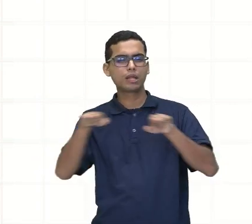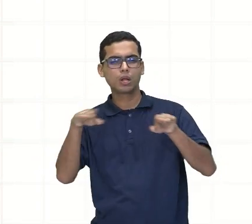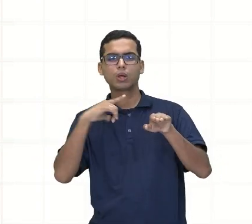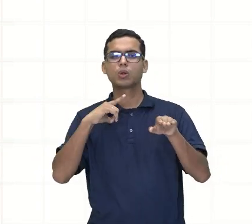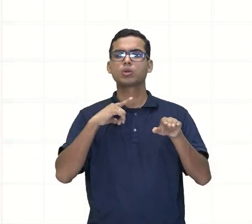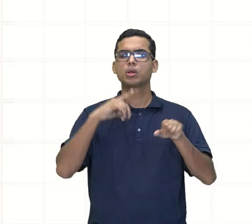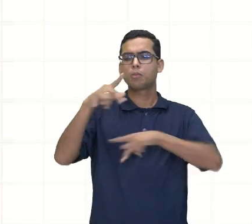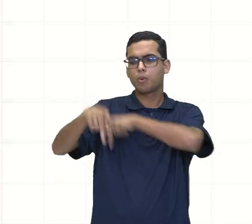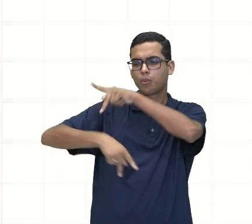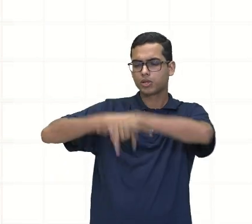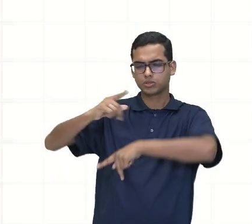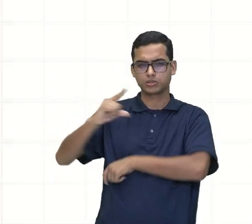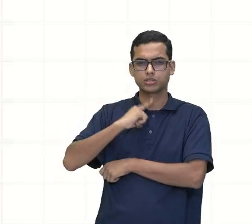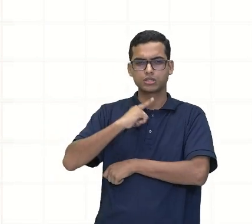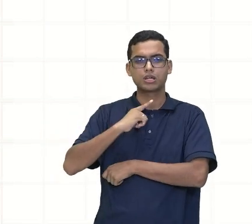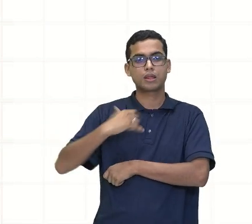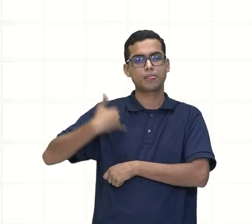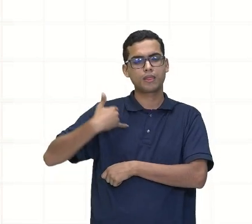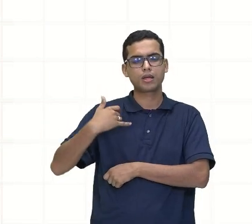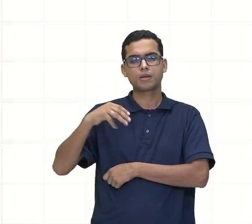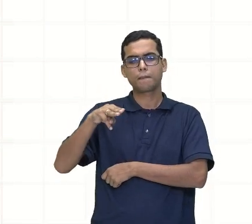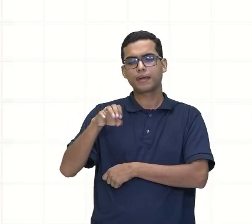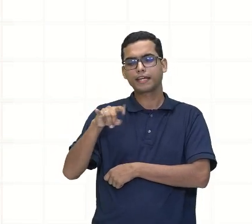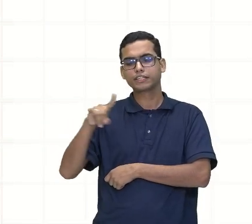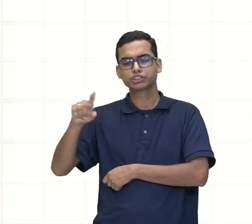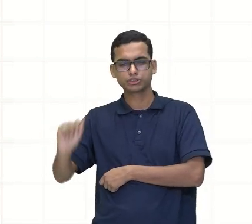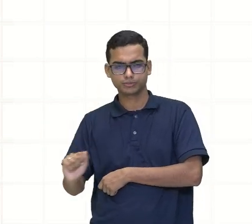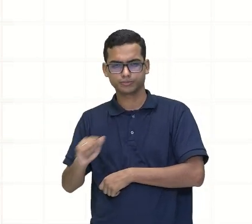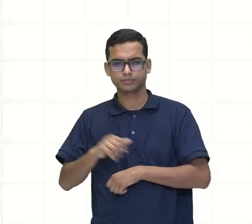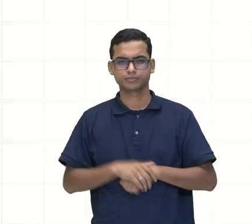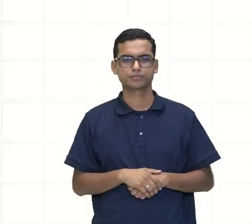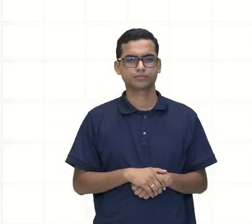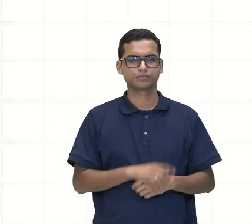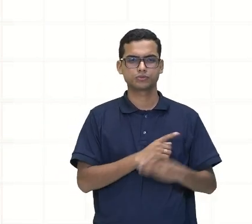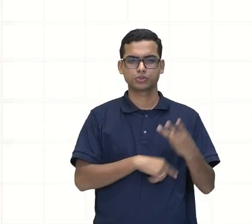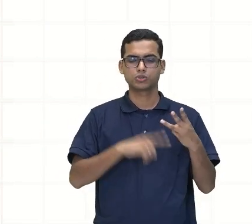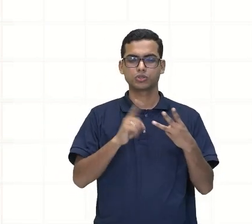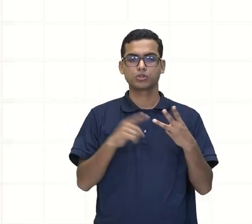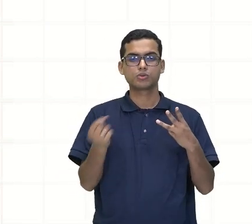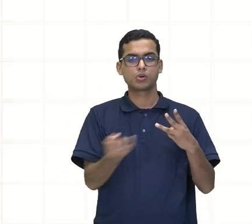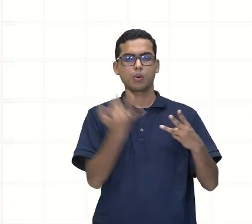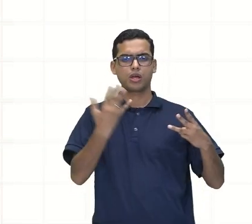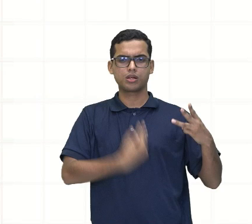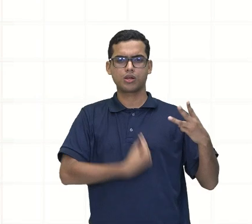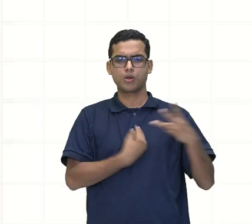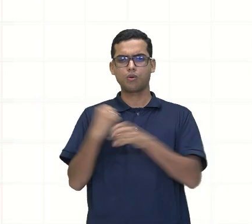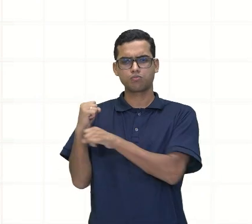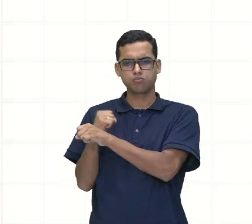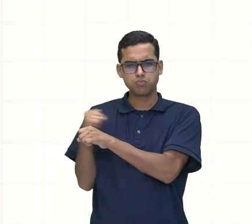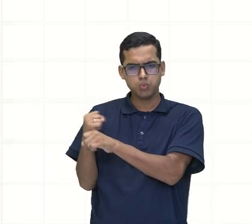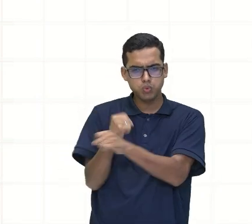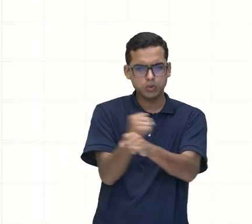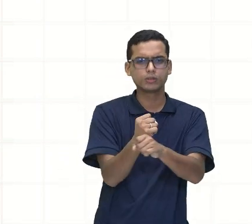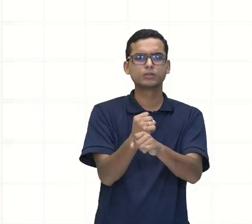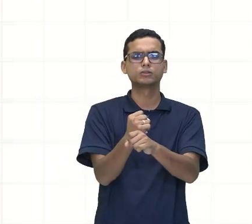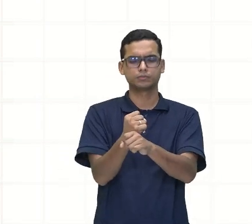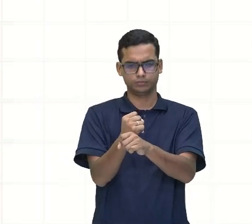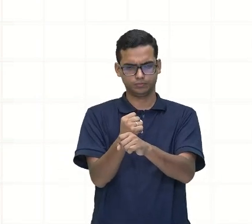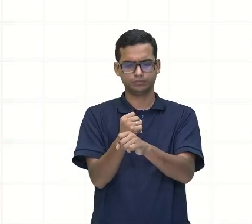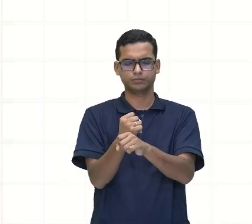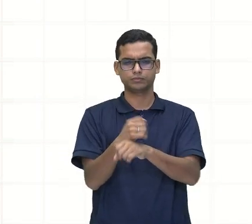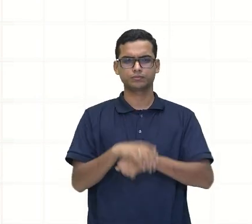longevidade, entre outros temas também que a gente pode analisar. A longevidade, gente, é a